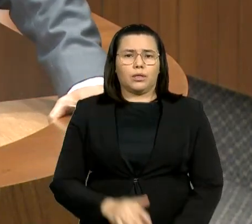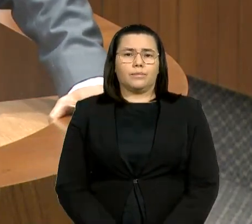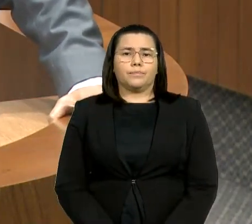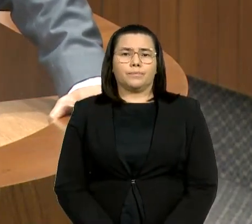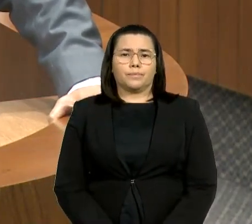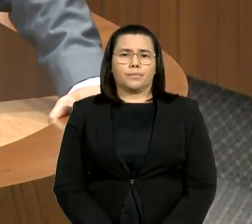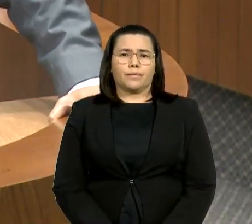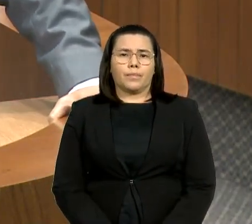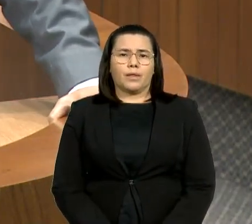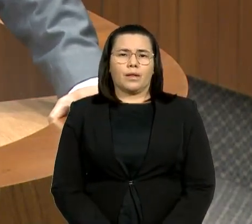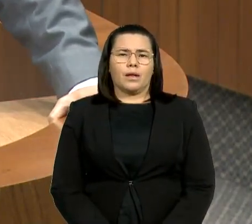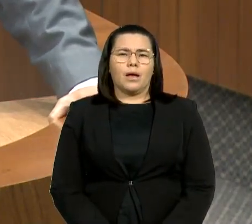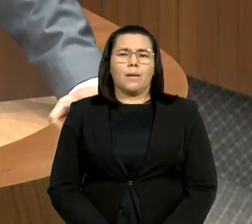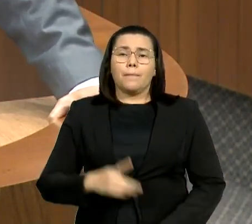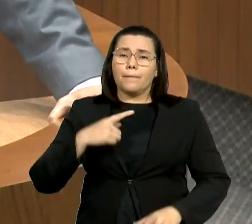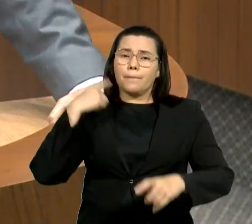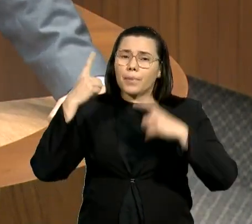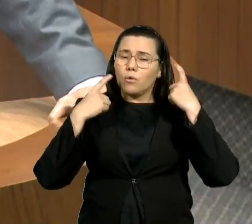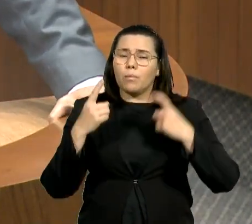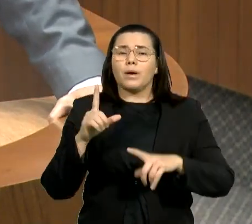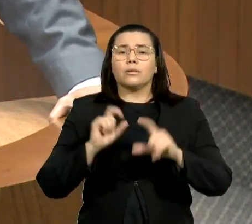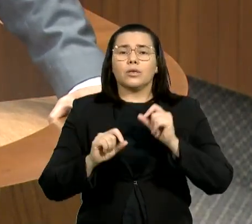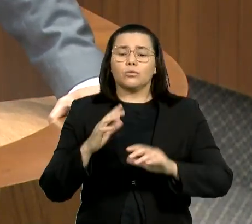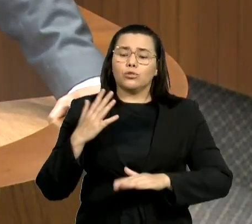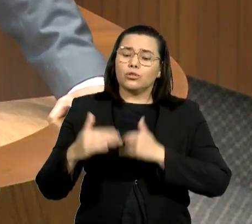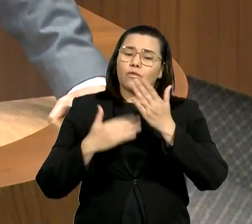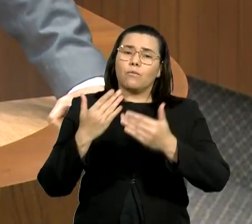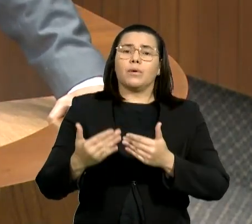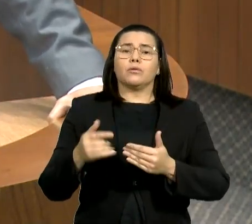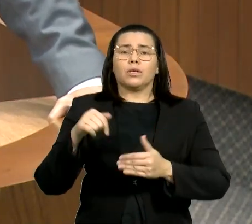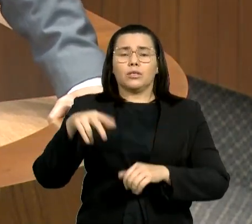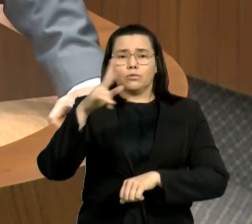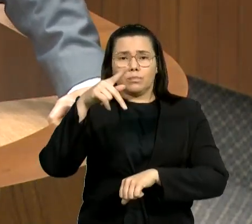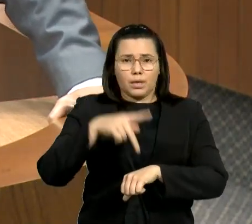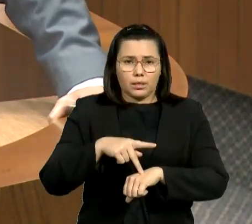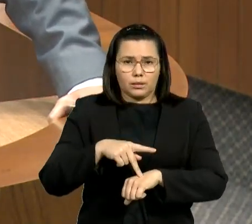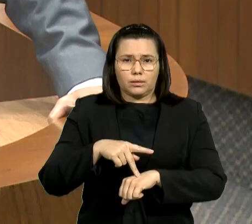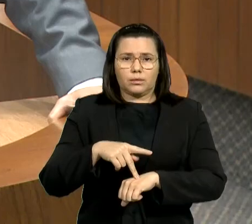para todos. E ontem foi assinado, foi startado